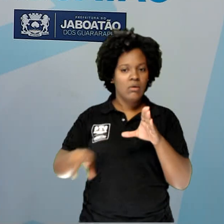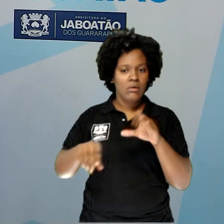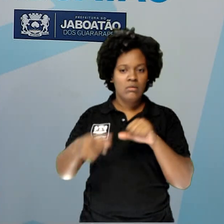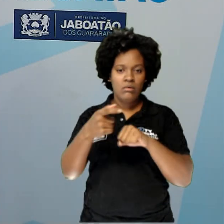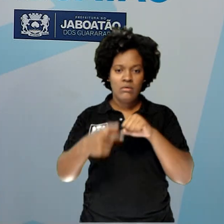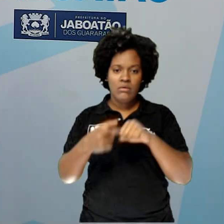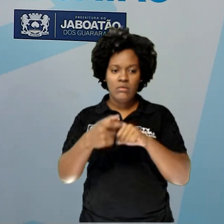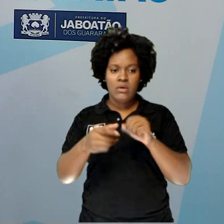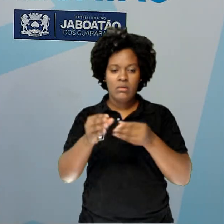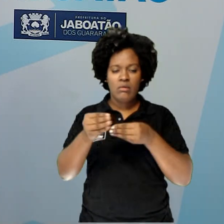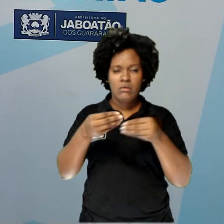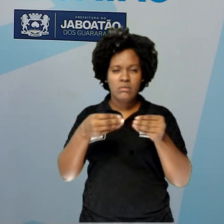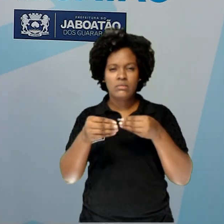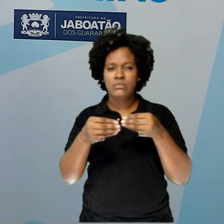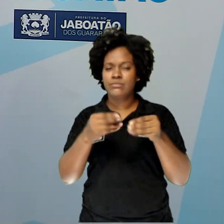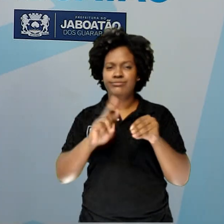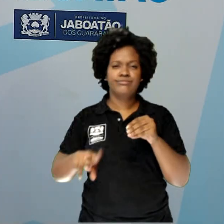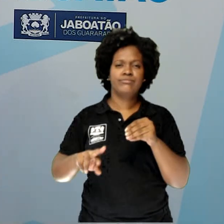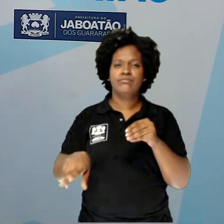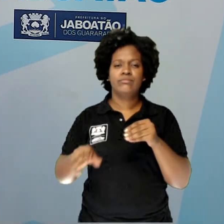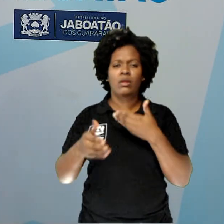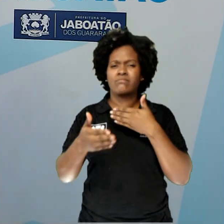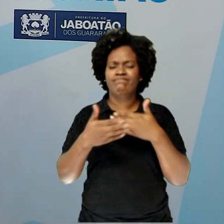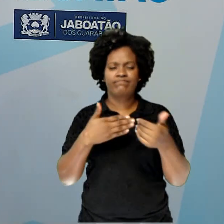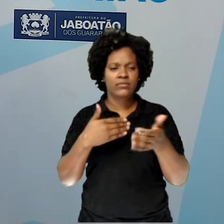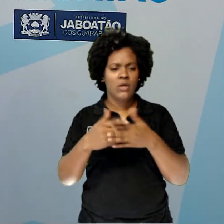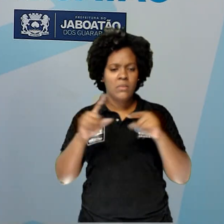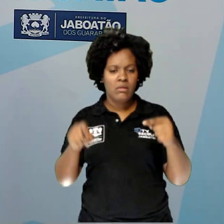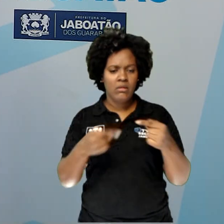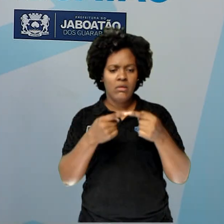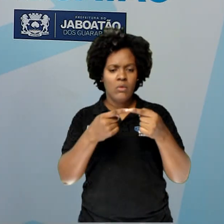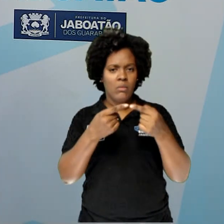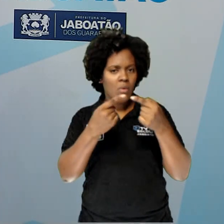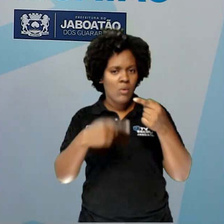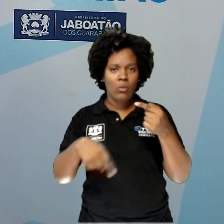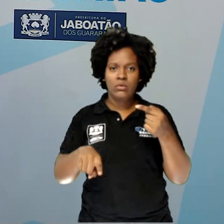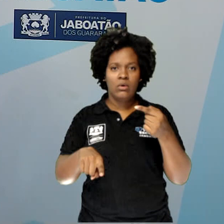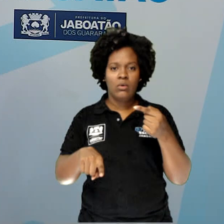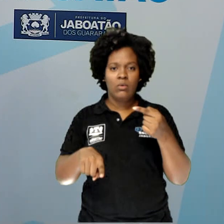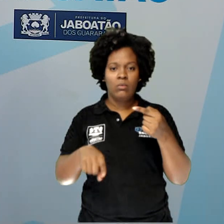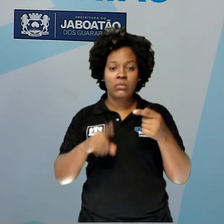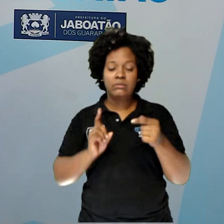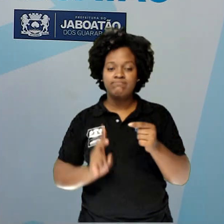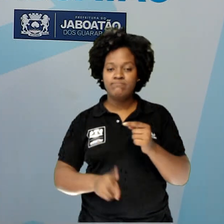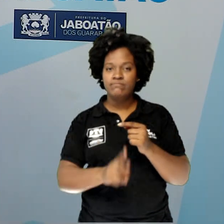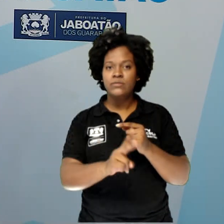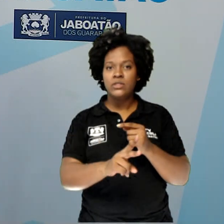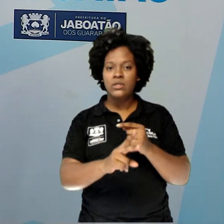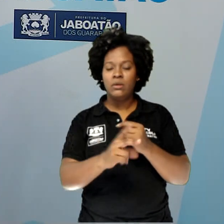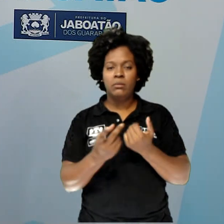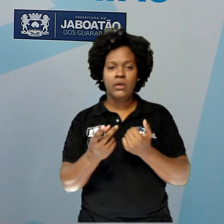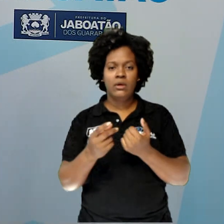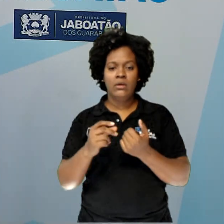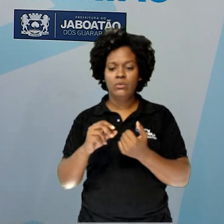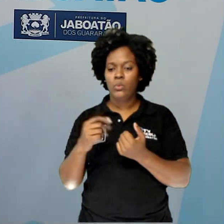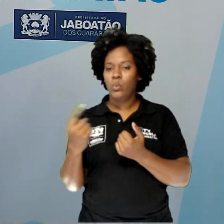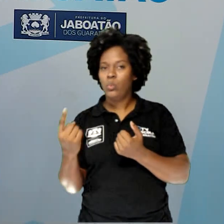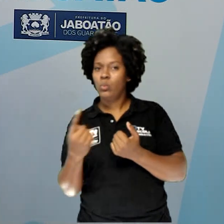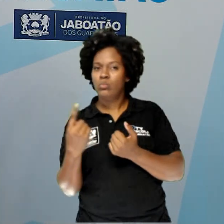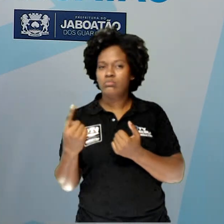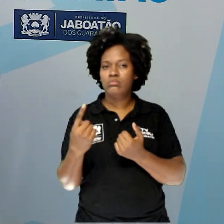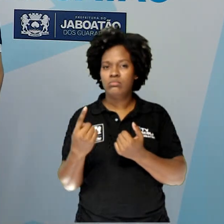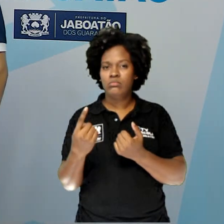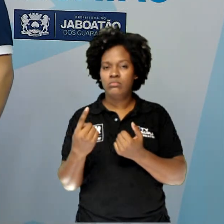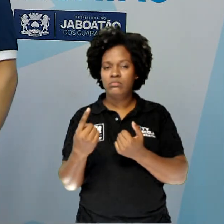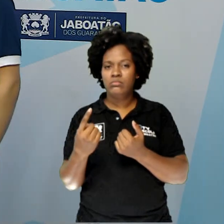sofrer flexão. Ou seja, independente de concordância, ele ficará sempre no singular. Então esse item também é errado. E no